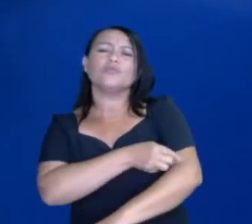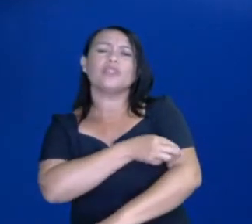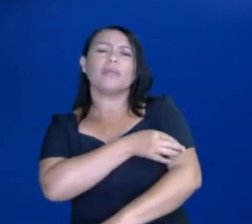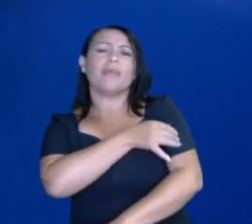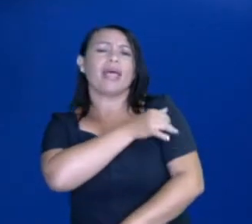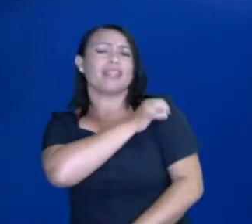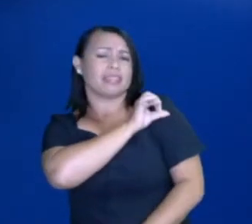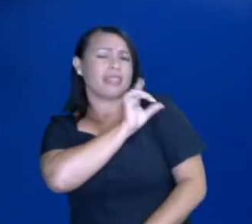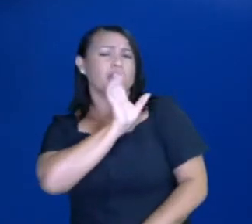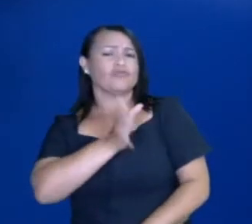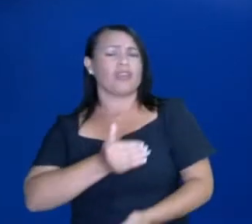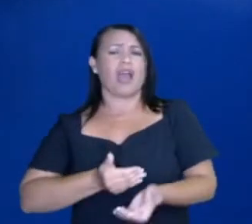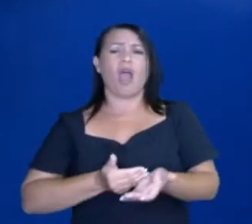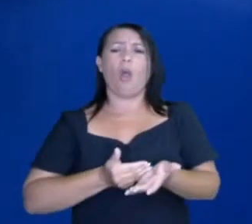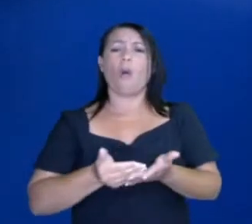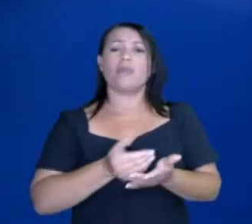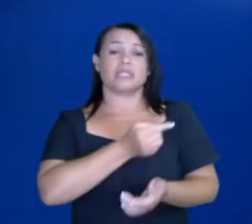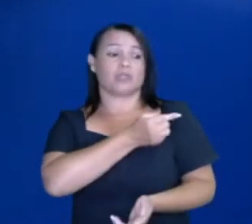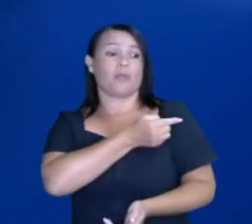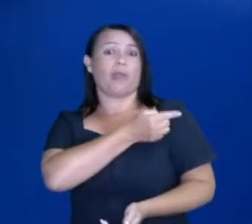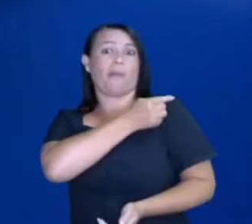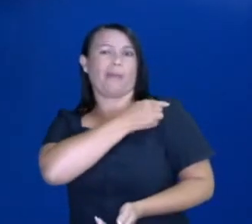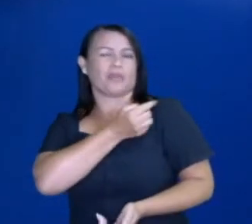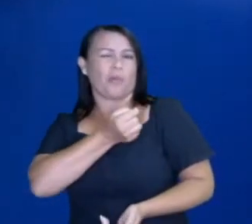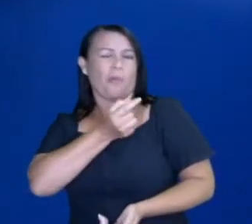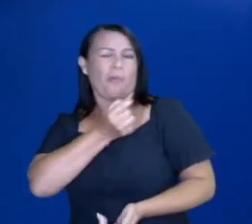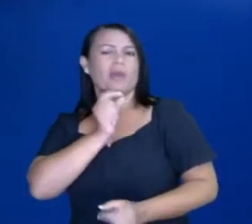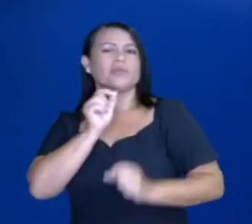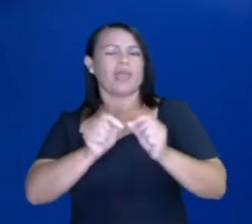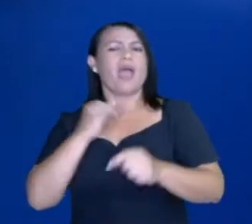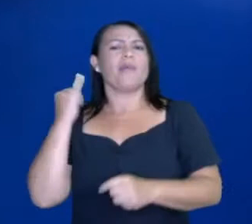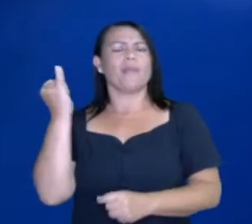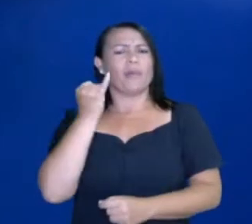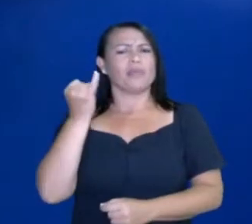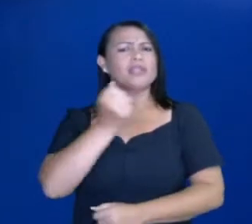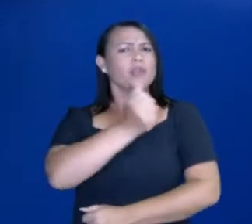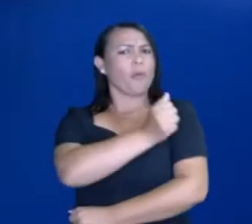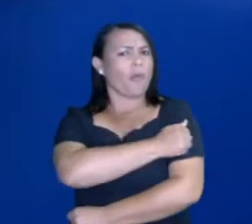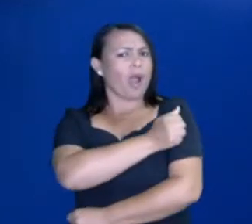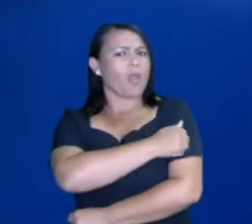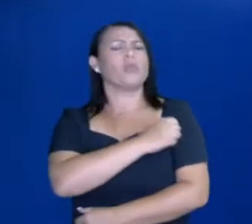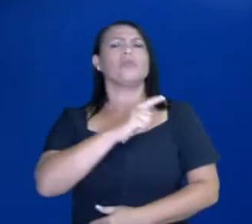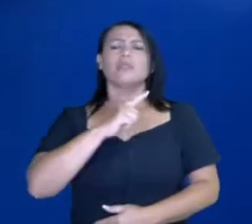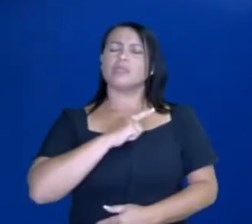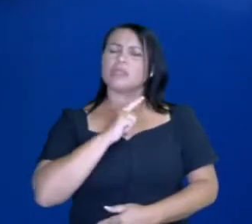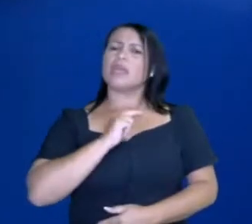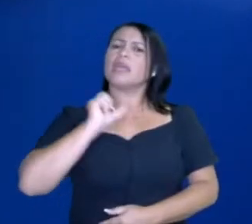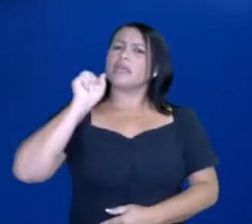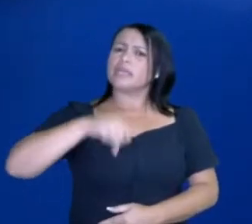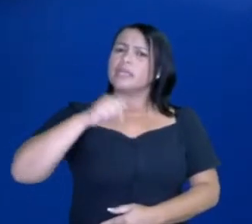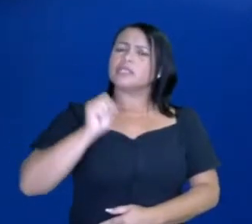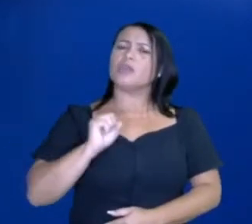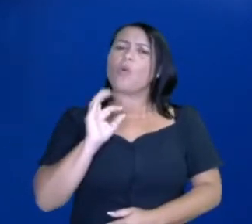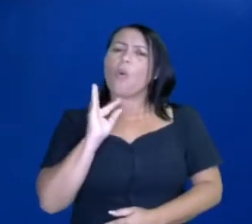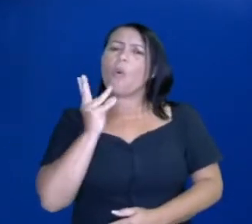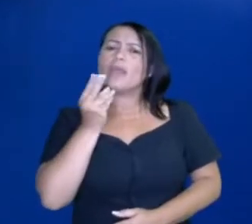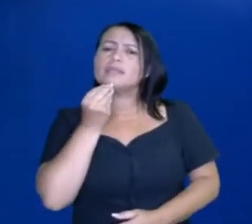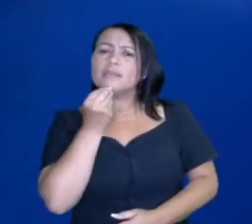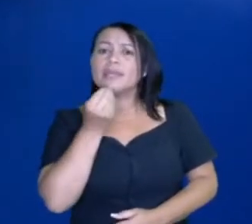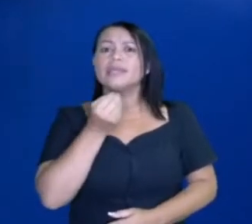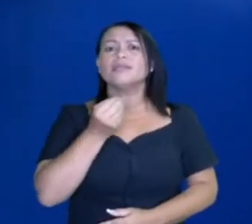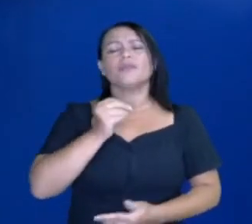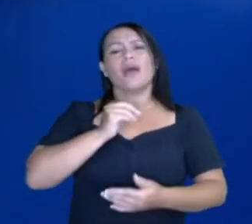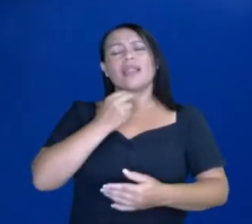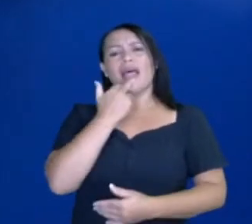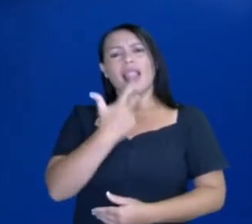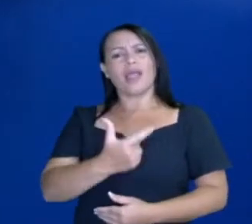fundamental, já caminhando para o ensino médio, é muito importante que o aluno tenha, sim, um certo conhecimento da língua